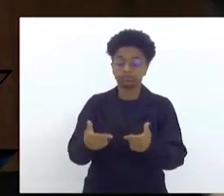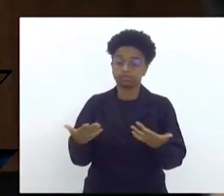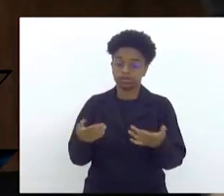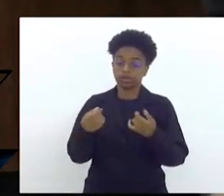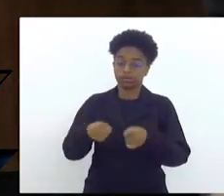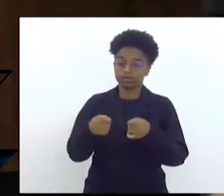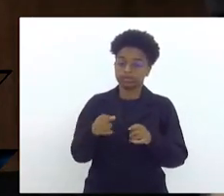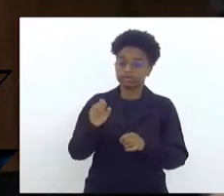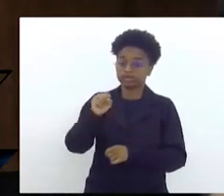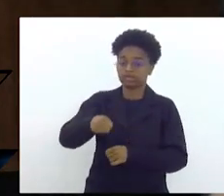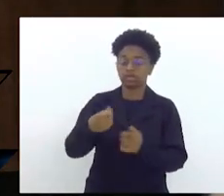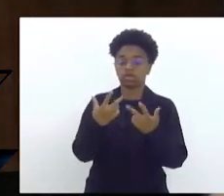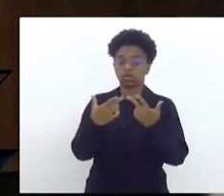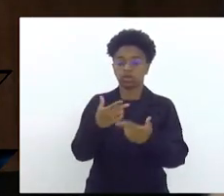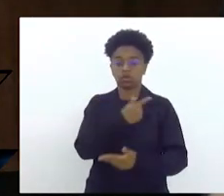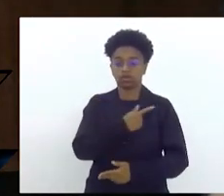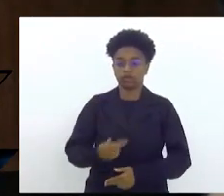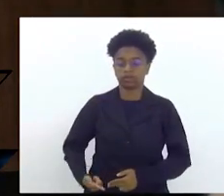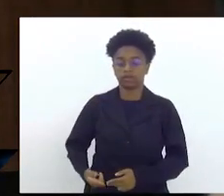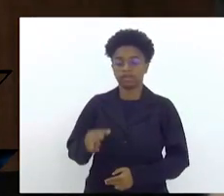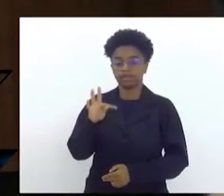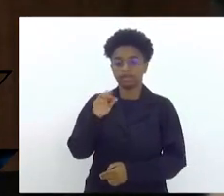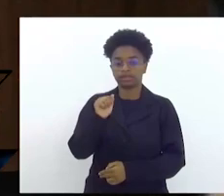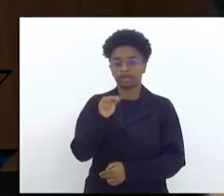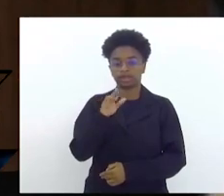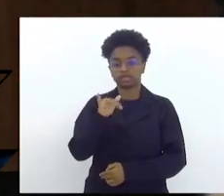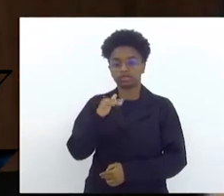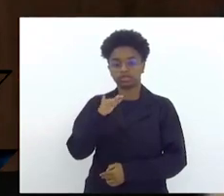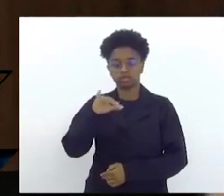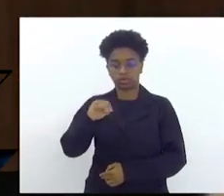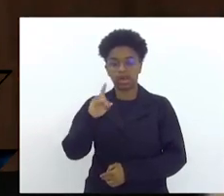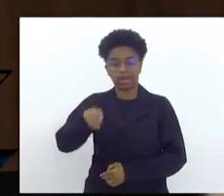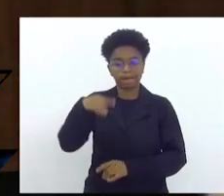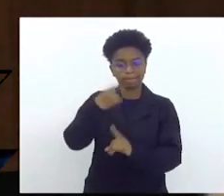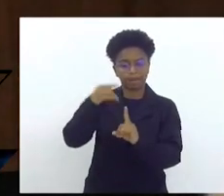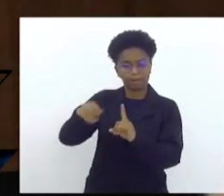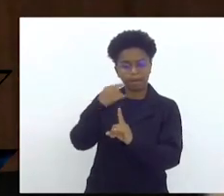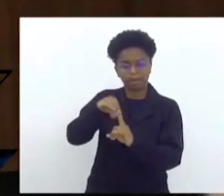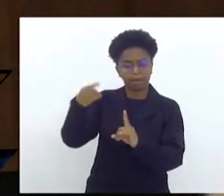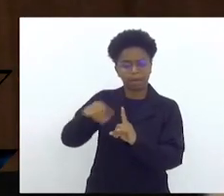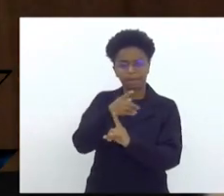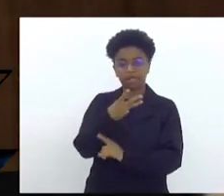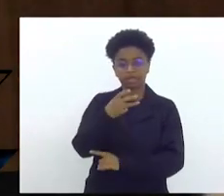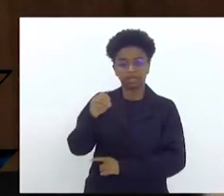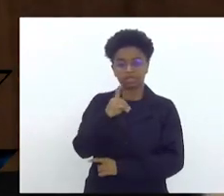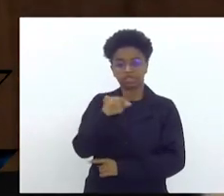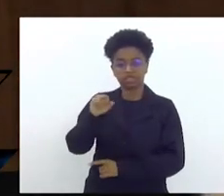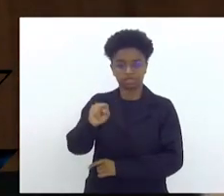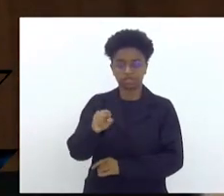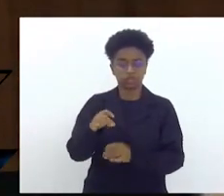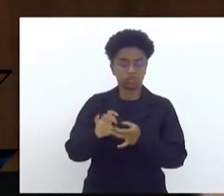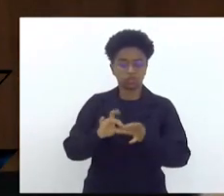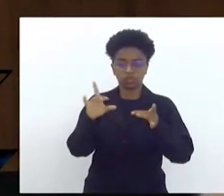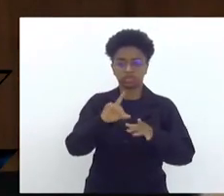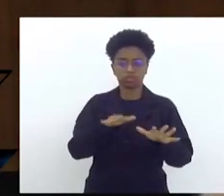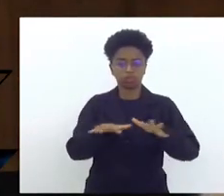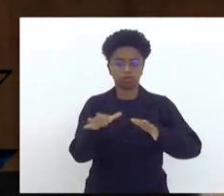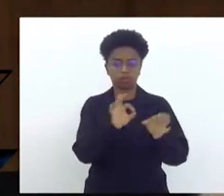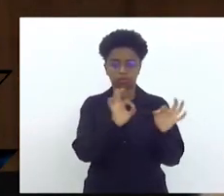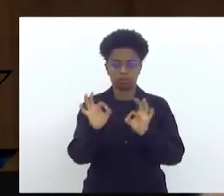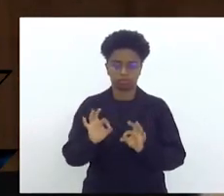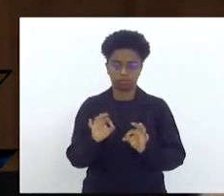Tarcísio tá fazendo é pancada 30 dias no tráfico pancada sem deixar eles poderem nem se movimentar